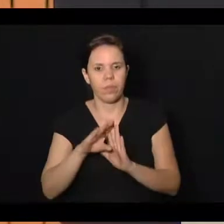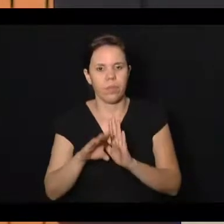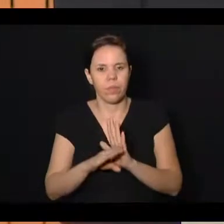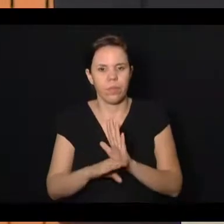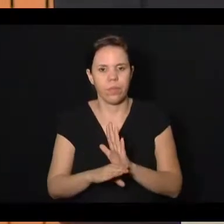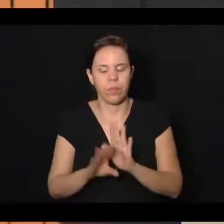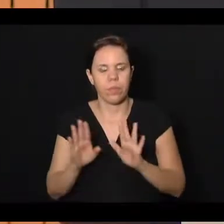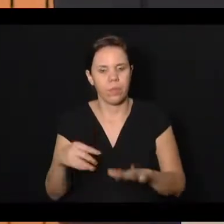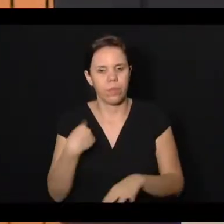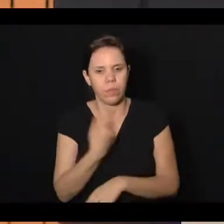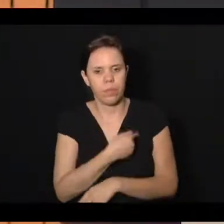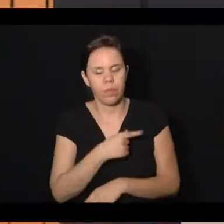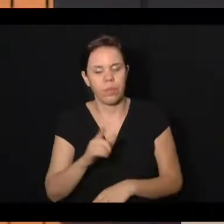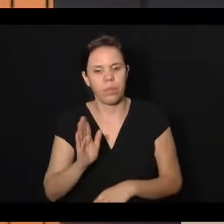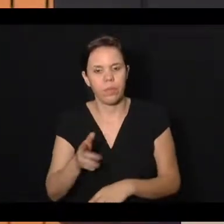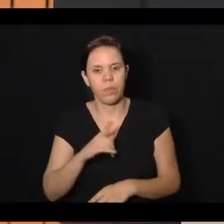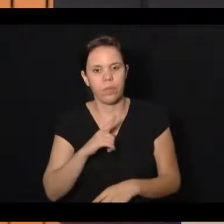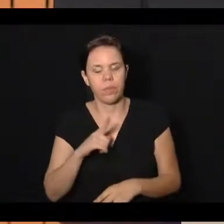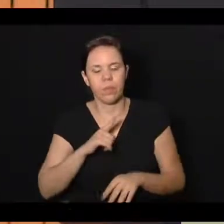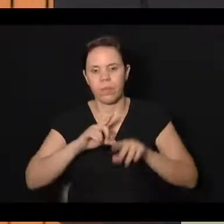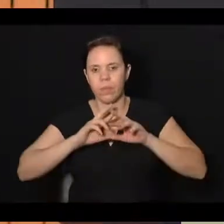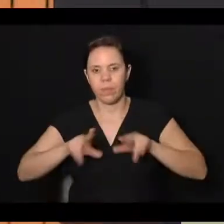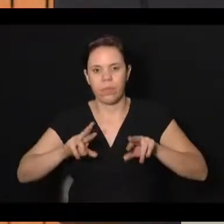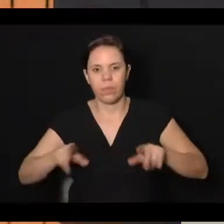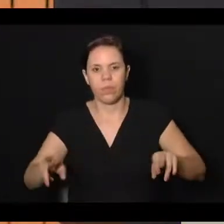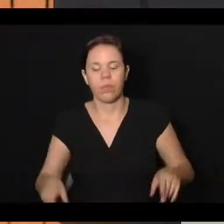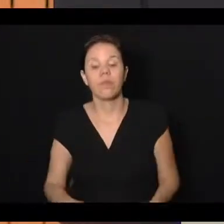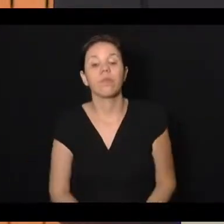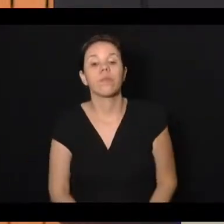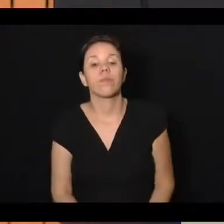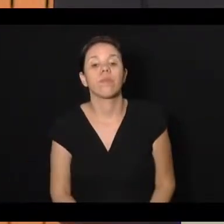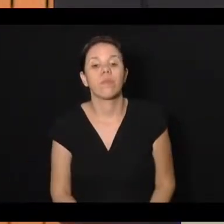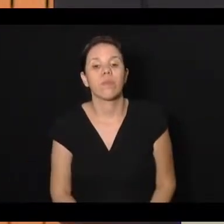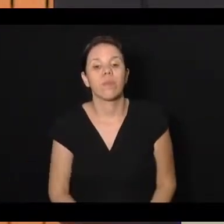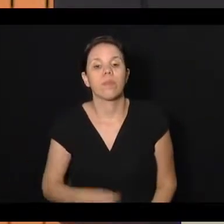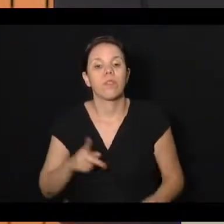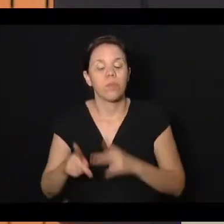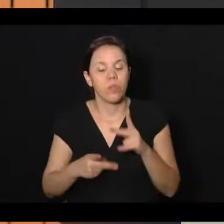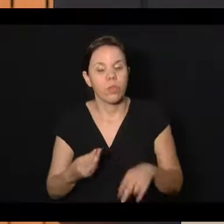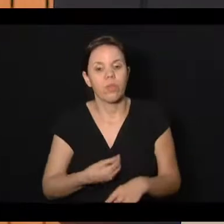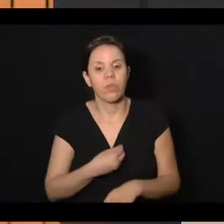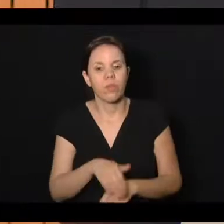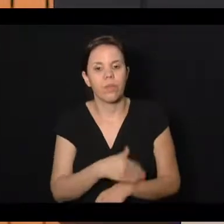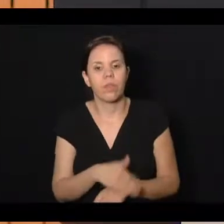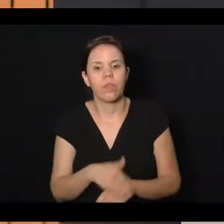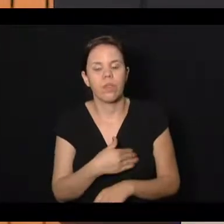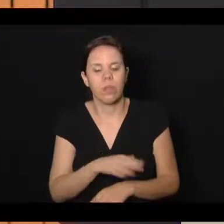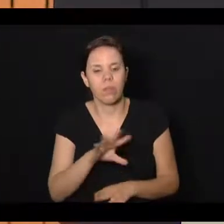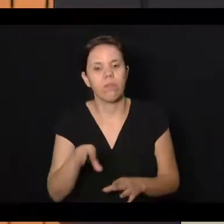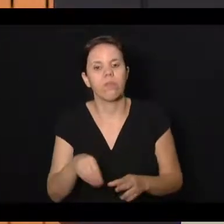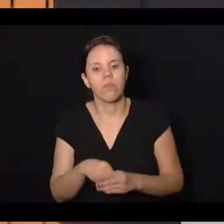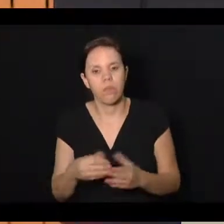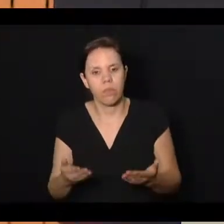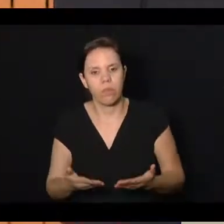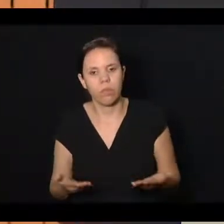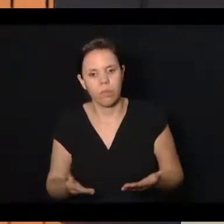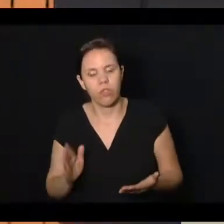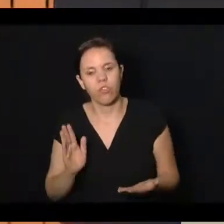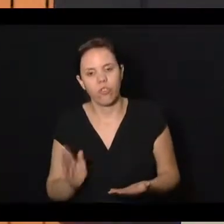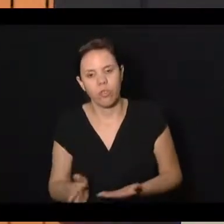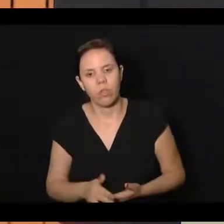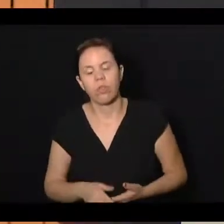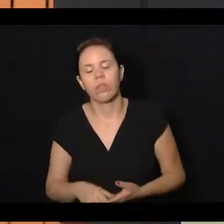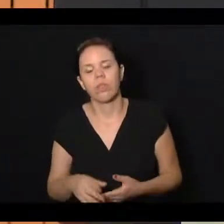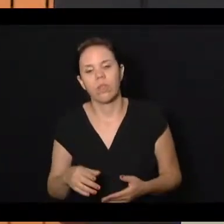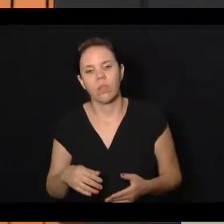mas a gente já teve vários é pessoas em situação de rua em si que estão inseridas hoje já passaram pelo